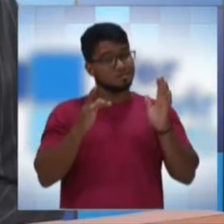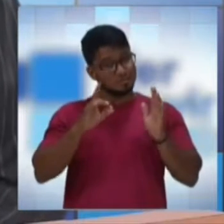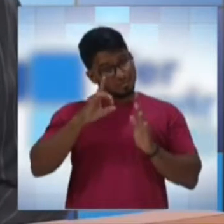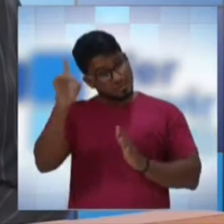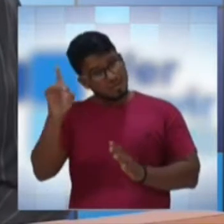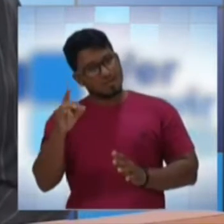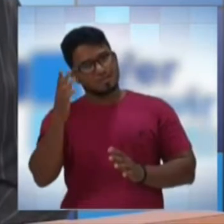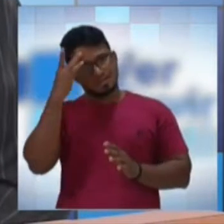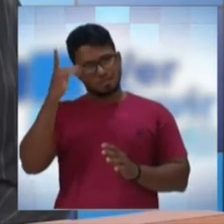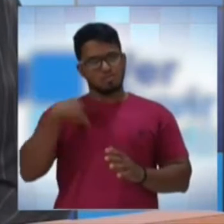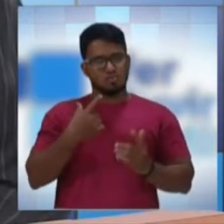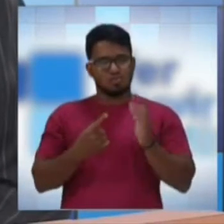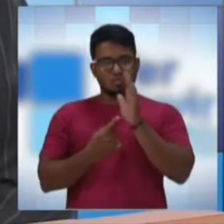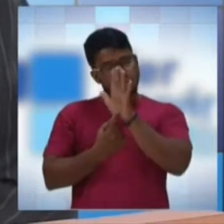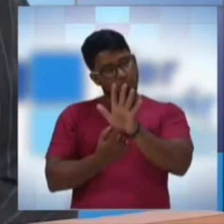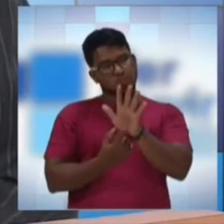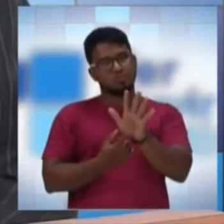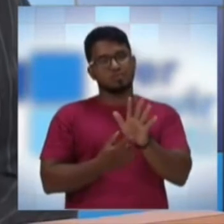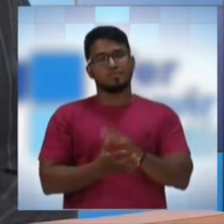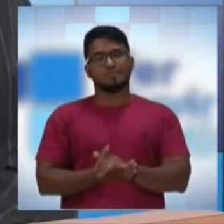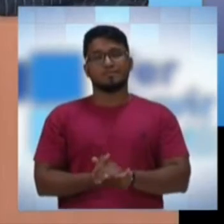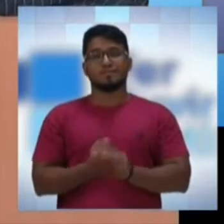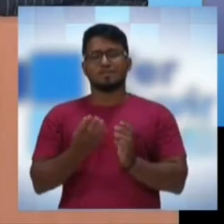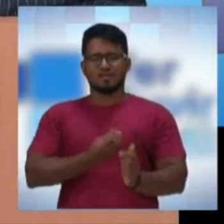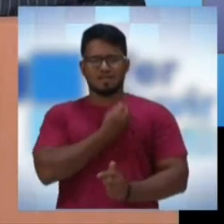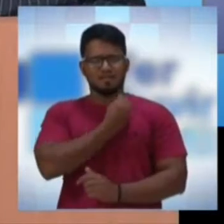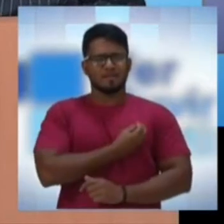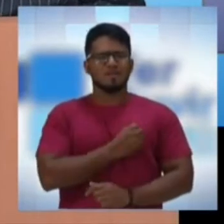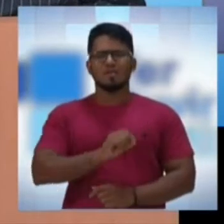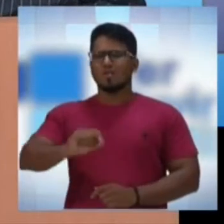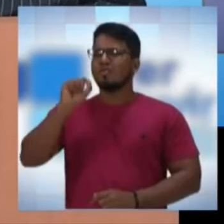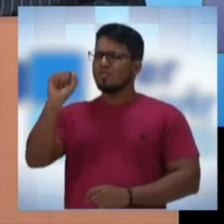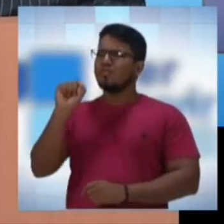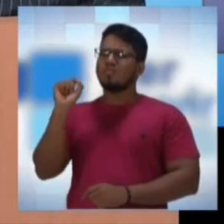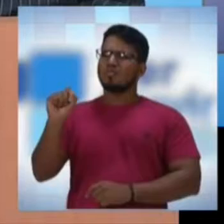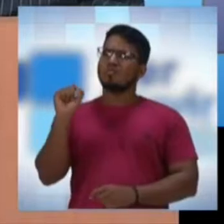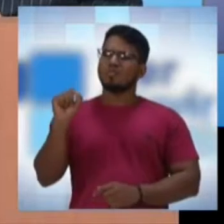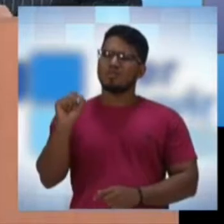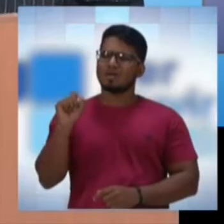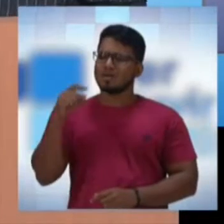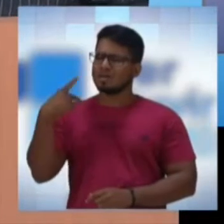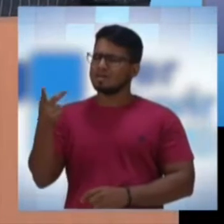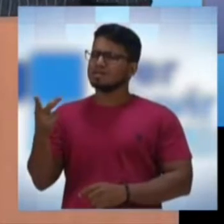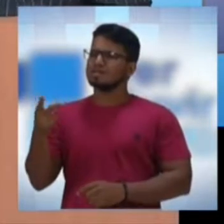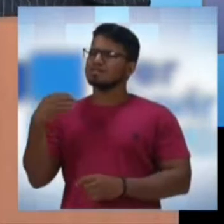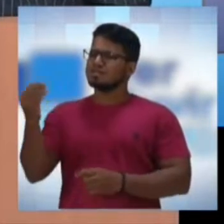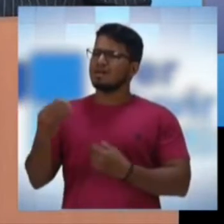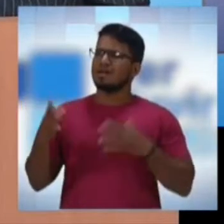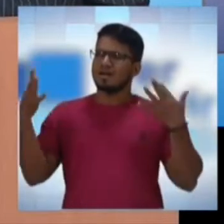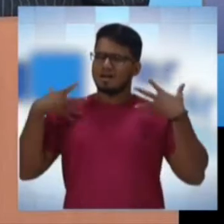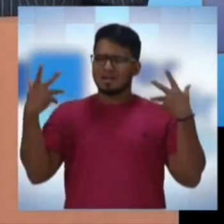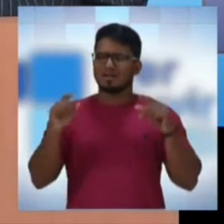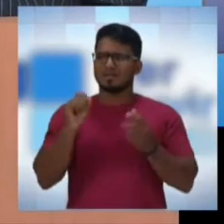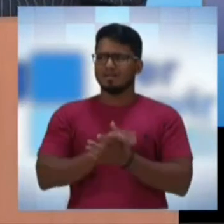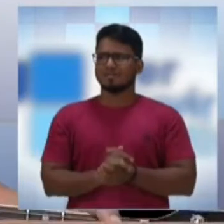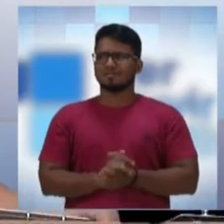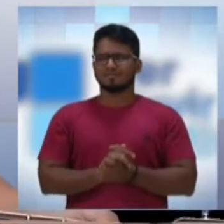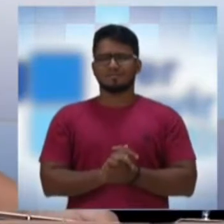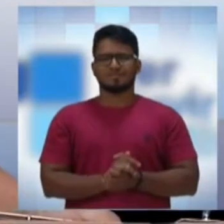de referência. É verdade. É esse o nosso objetivo. É verdade. Bom, na vida, Francisca, o que mais... te traz